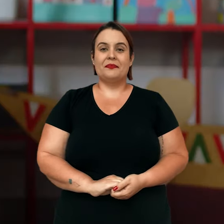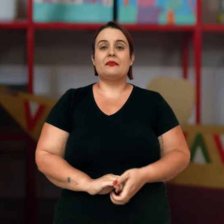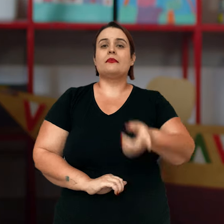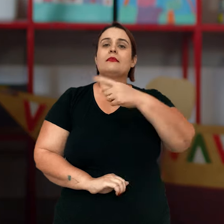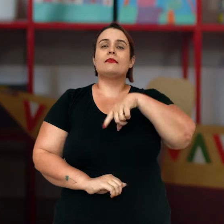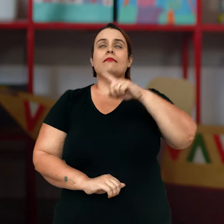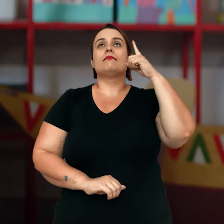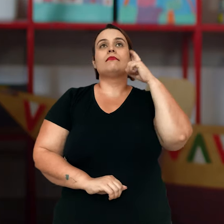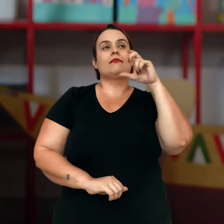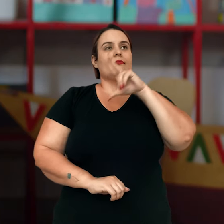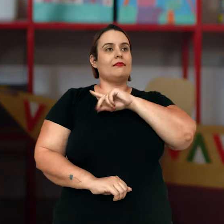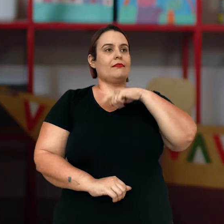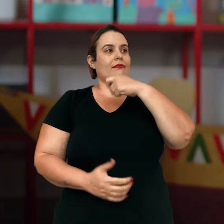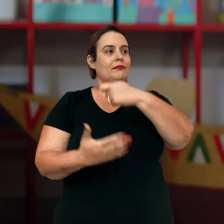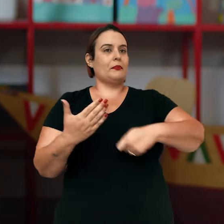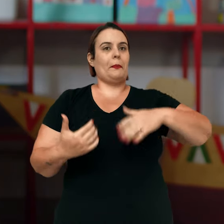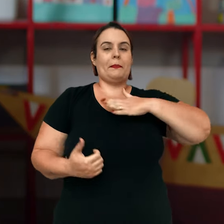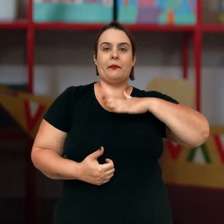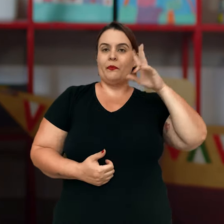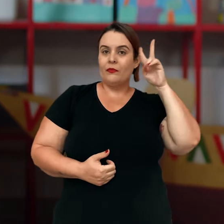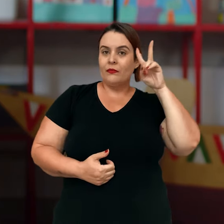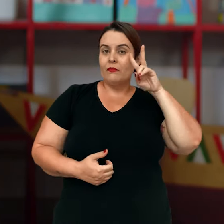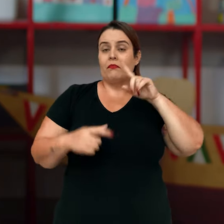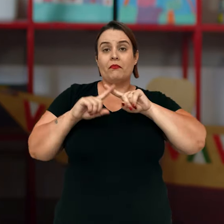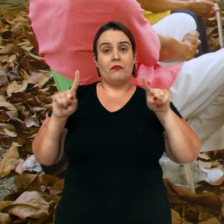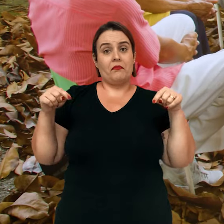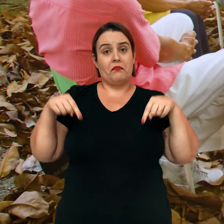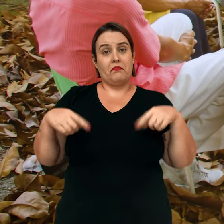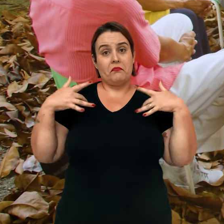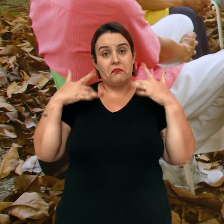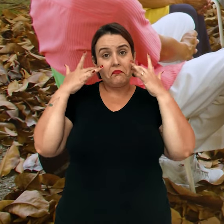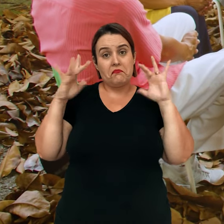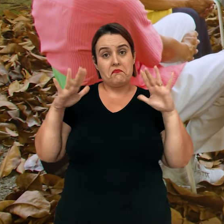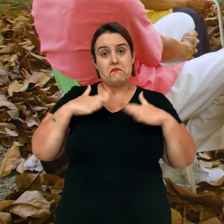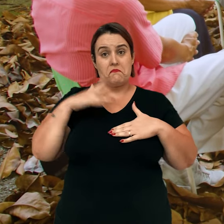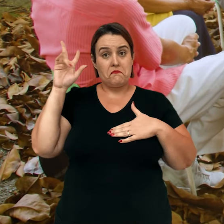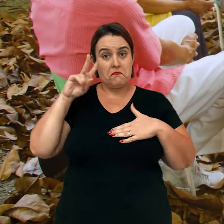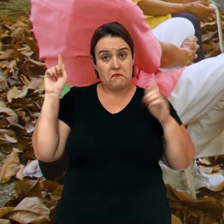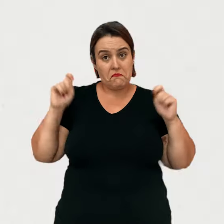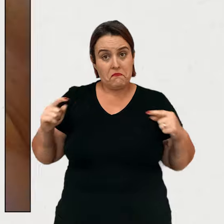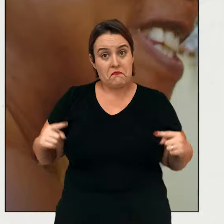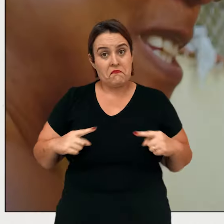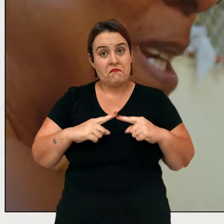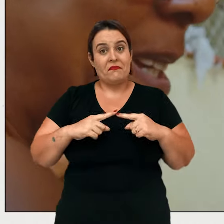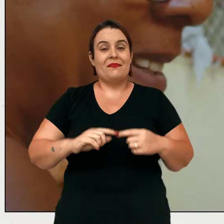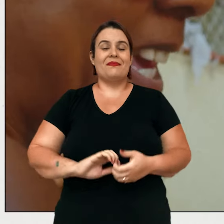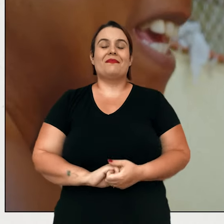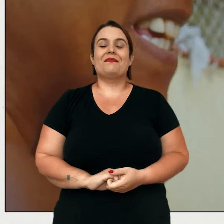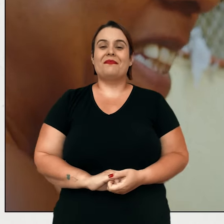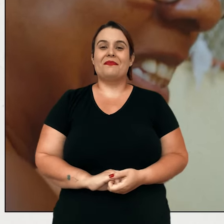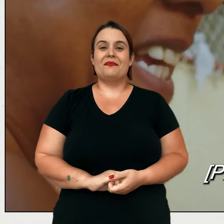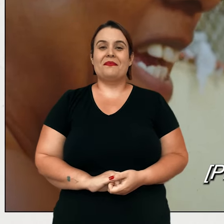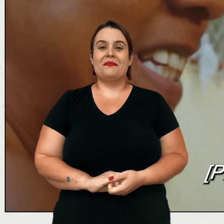essa colocação de, nossa, eu escrevi a minha história, né? Mas aqui eu não sei se minha história cabe. Alunos do EJA sentados